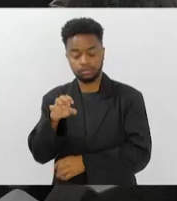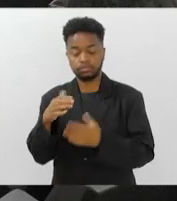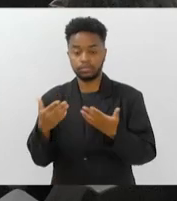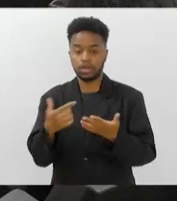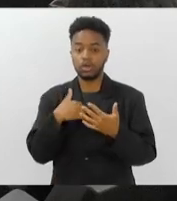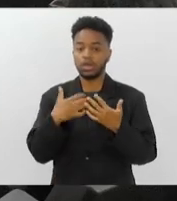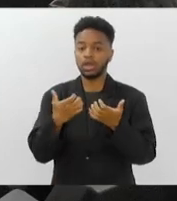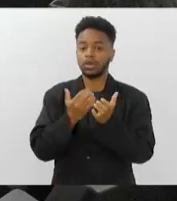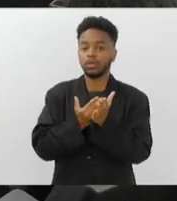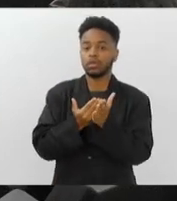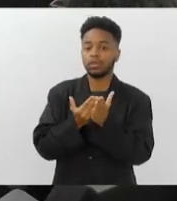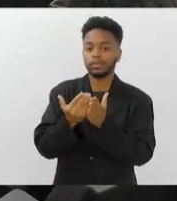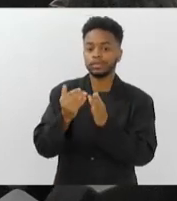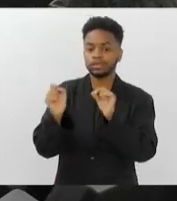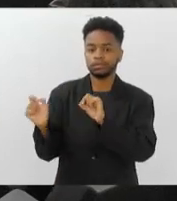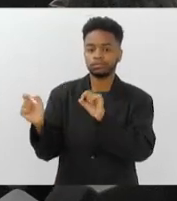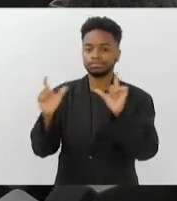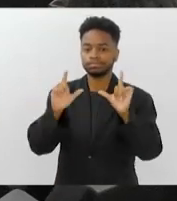apresentação